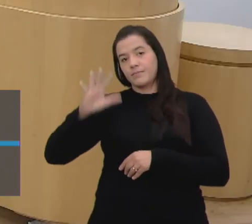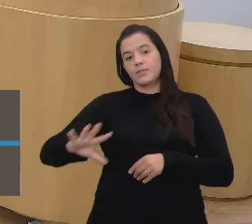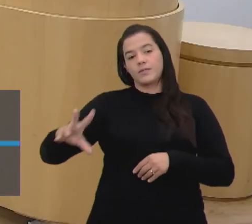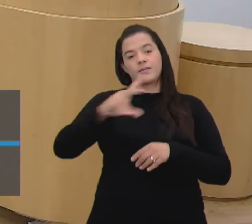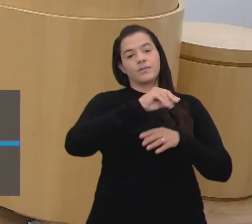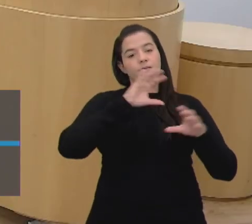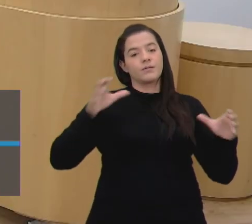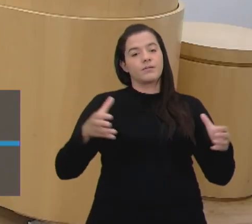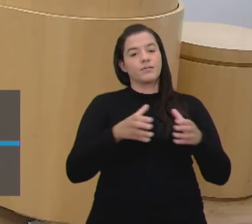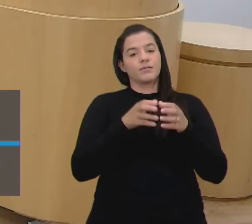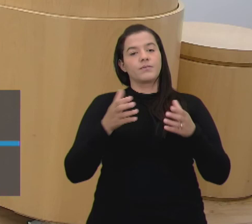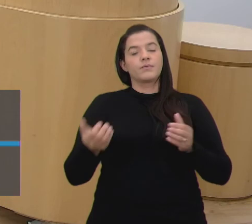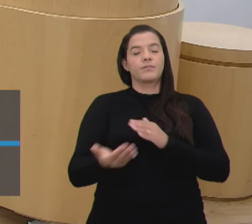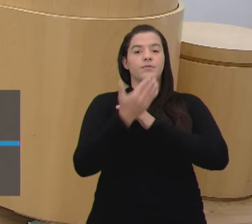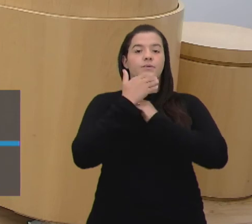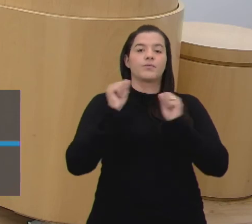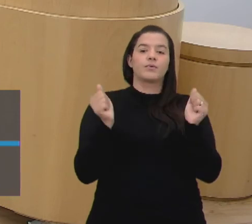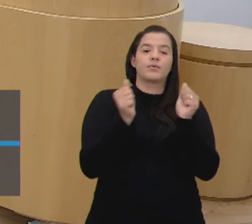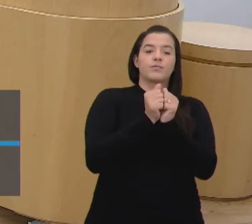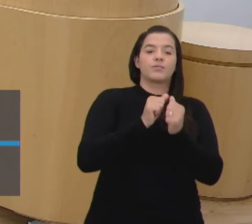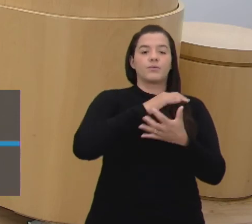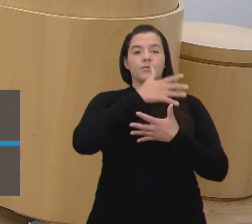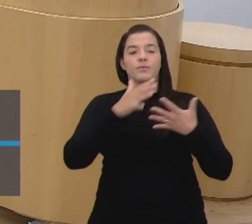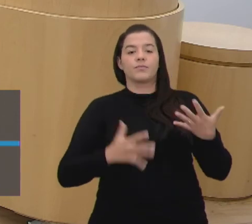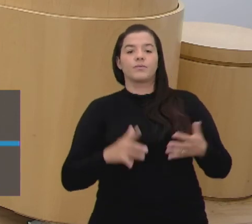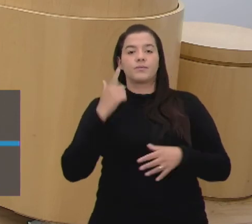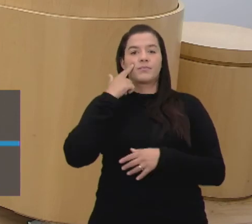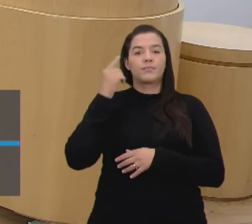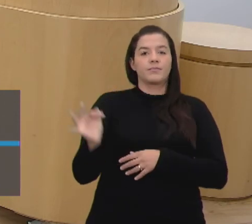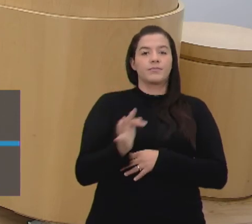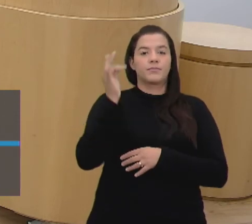de produção que faz essa aula acontecer. O pessoal das Libras, hoje é a